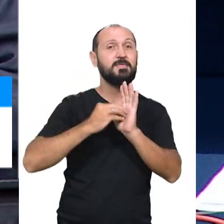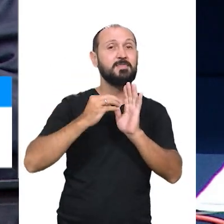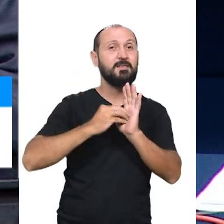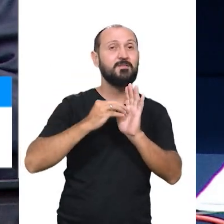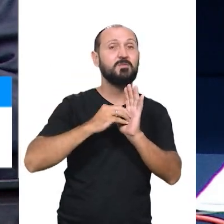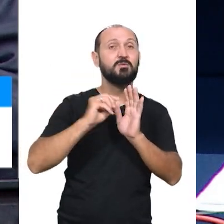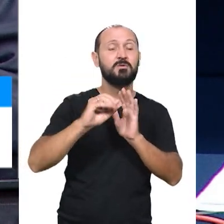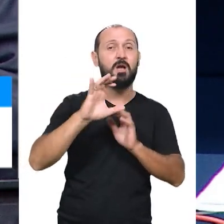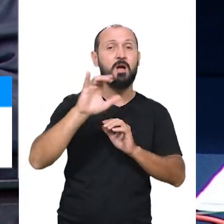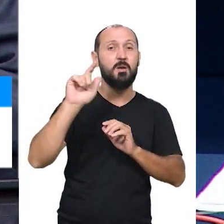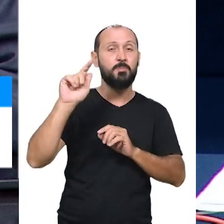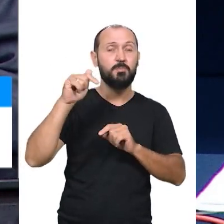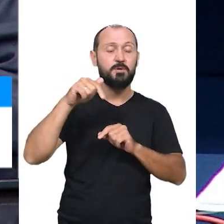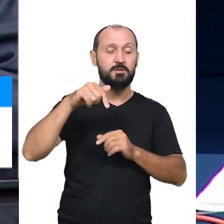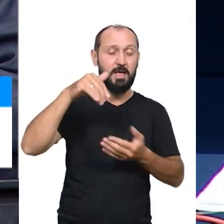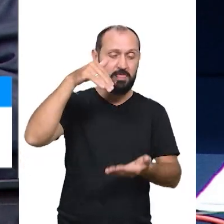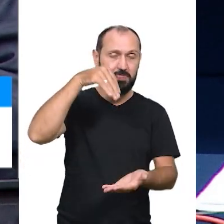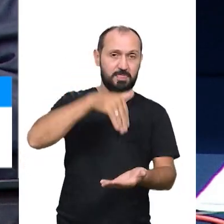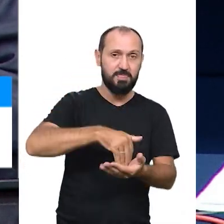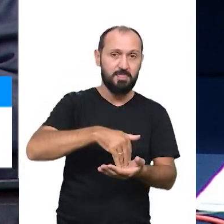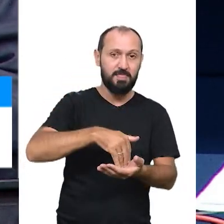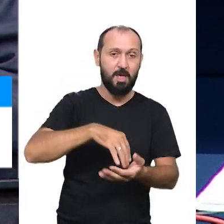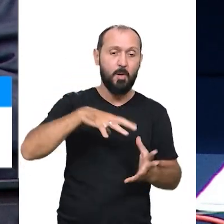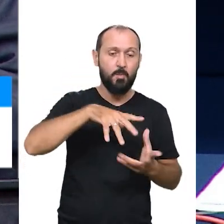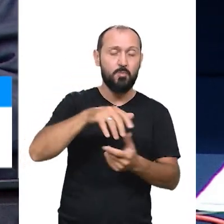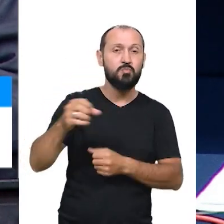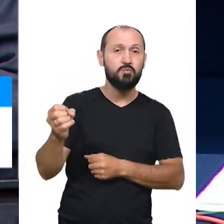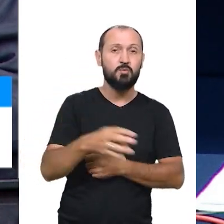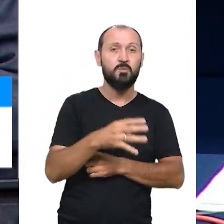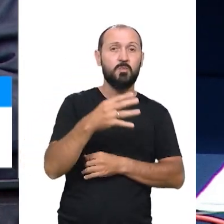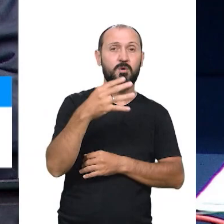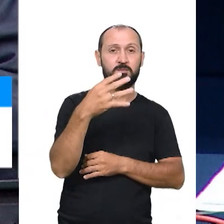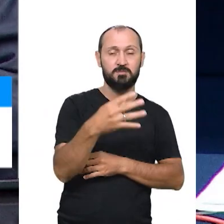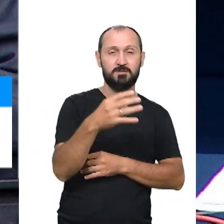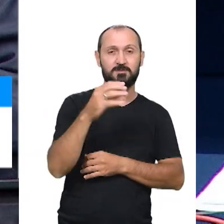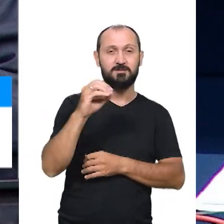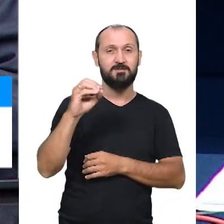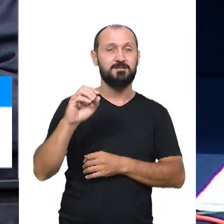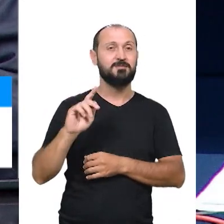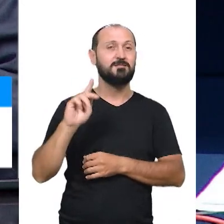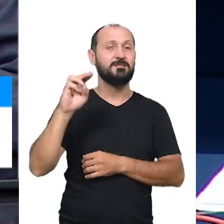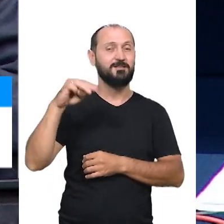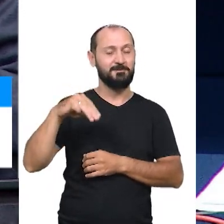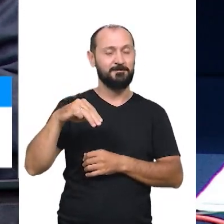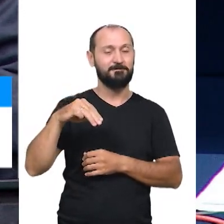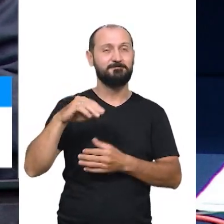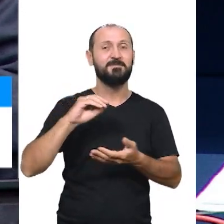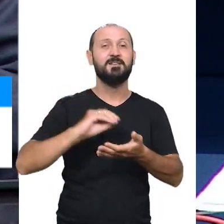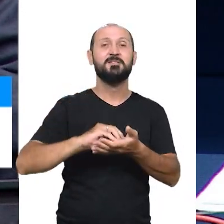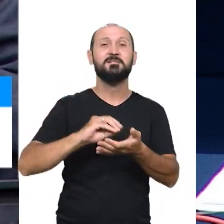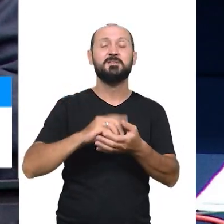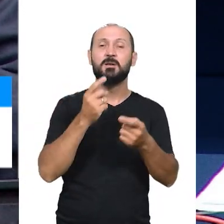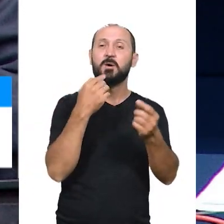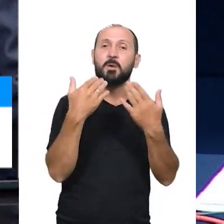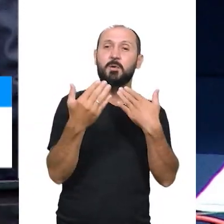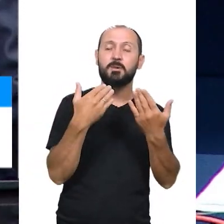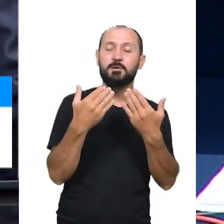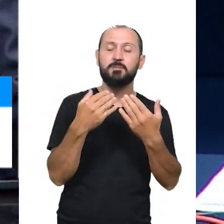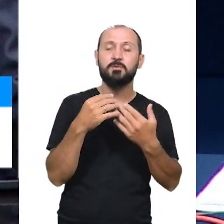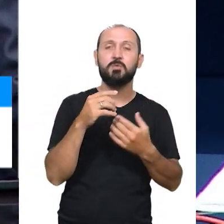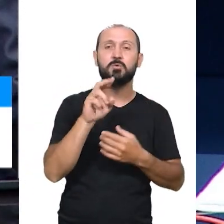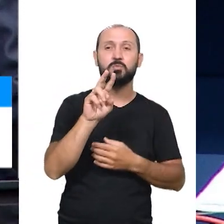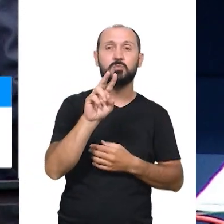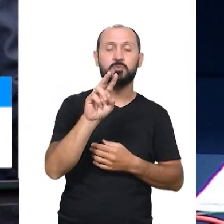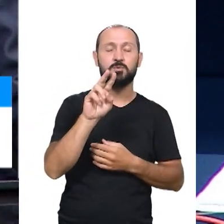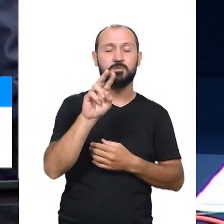Está deixando para trás Campo Grande e Mundo Novo, 442 quilômetros dos 890. Mas deixou